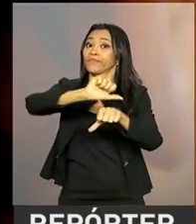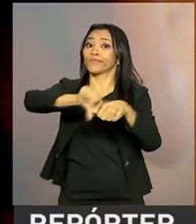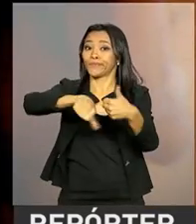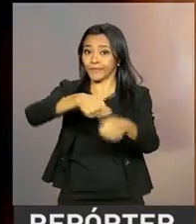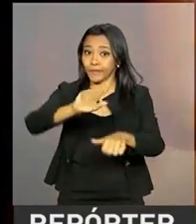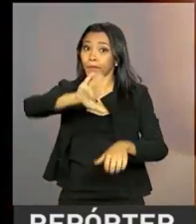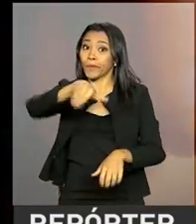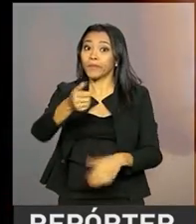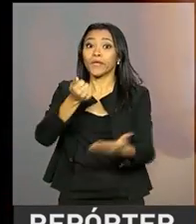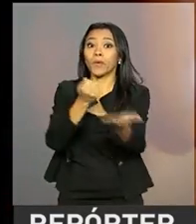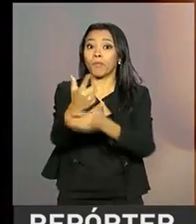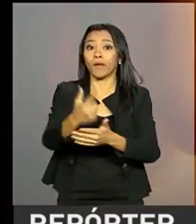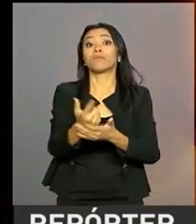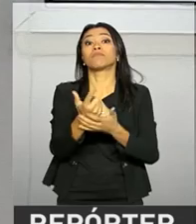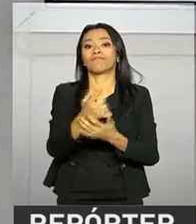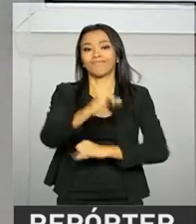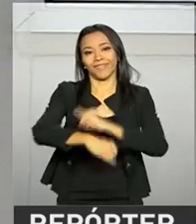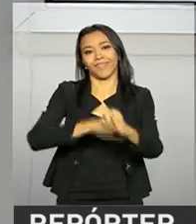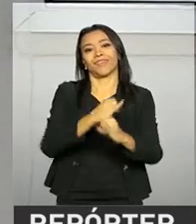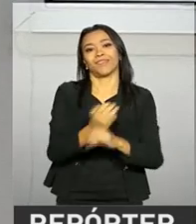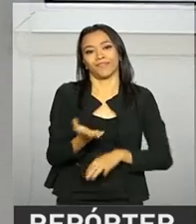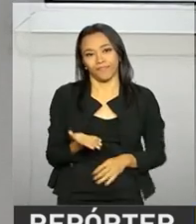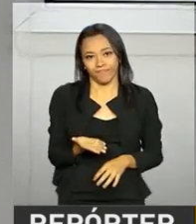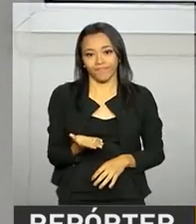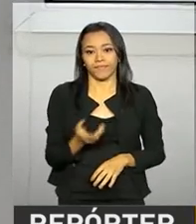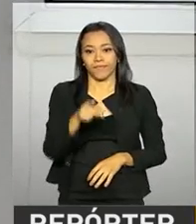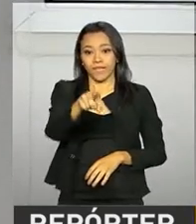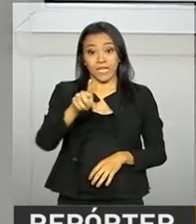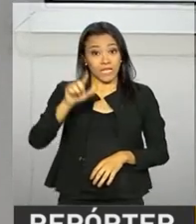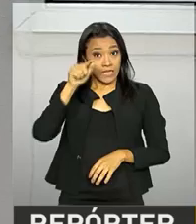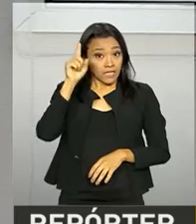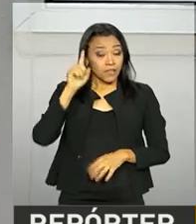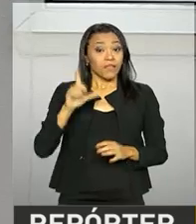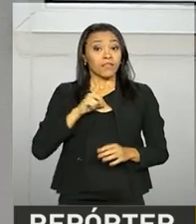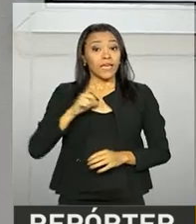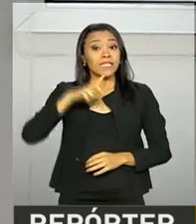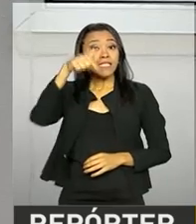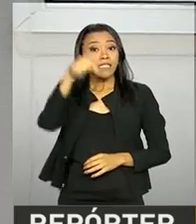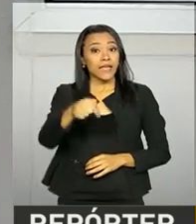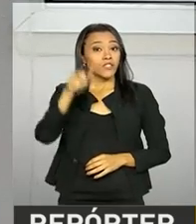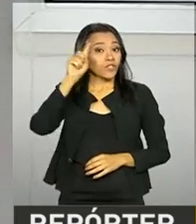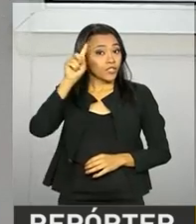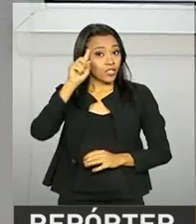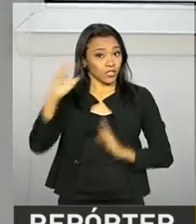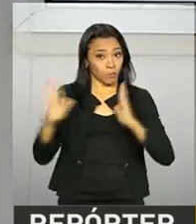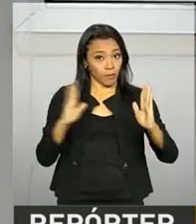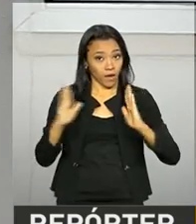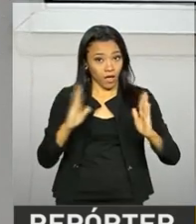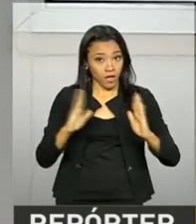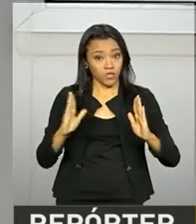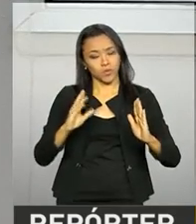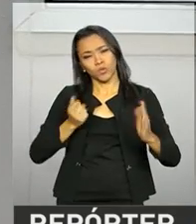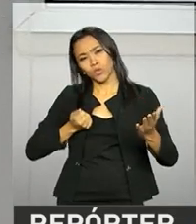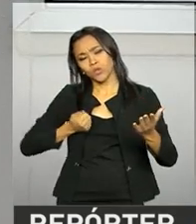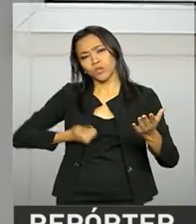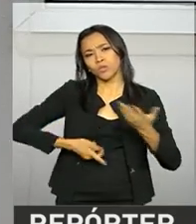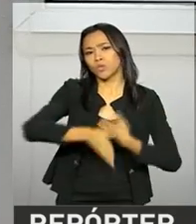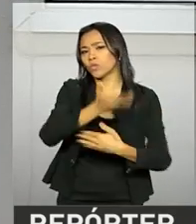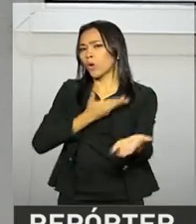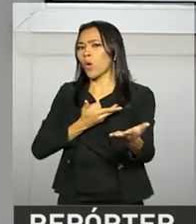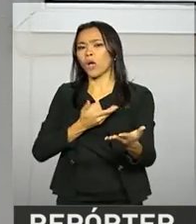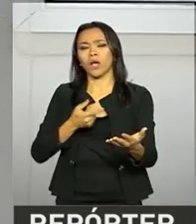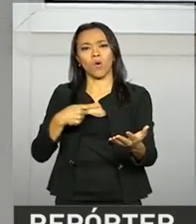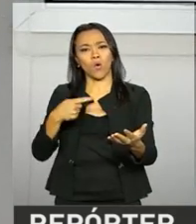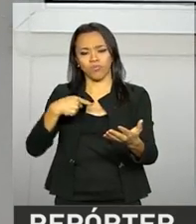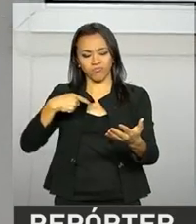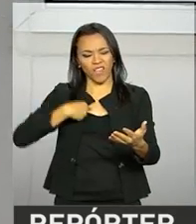produto é comprado pela internet ele tem 7 dias para fazer qualquer ação a troca ou devolução porque ele tem o